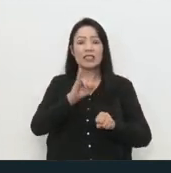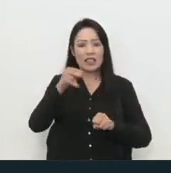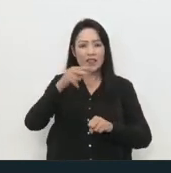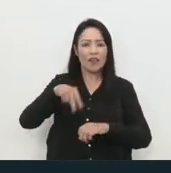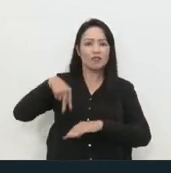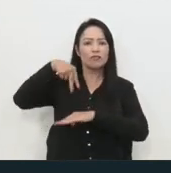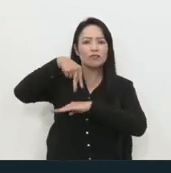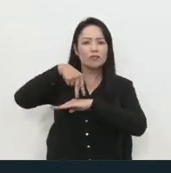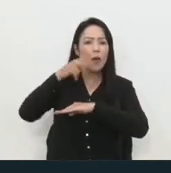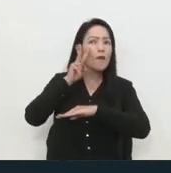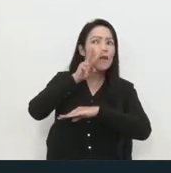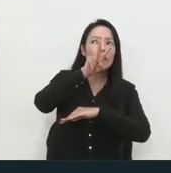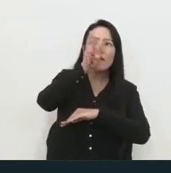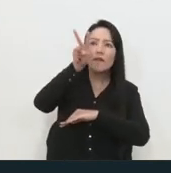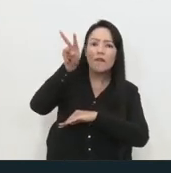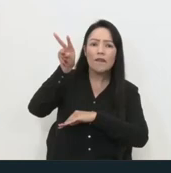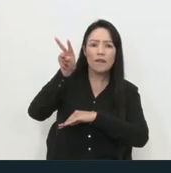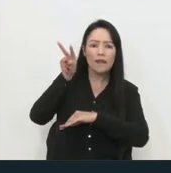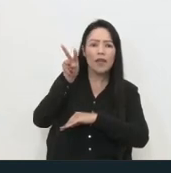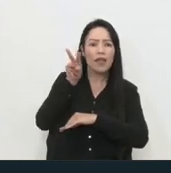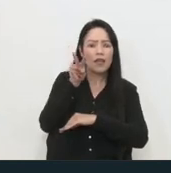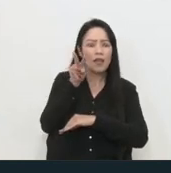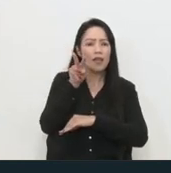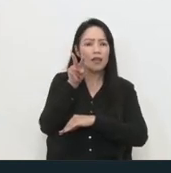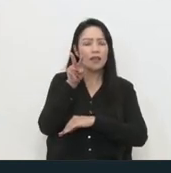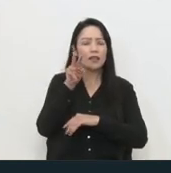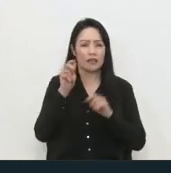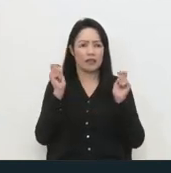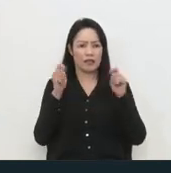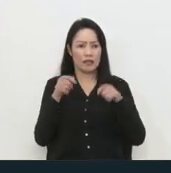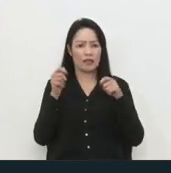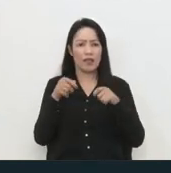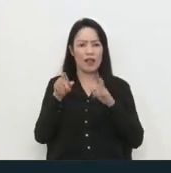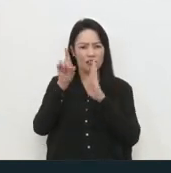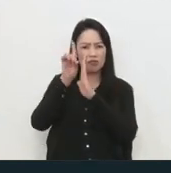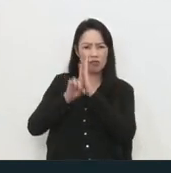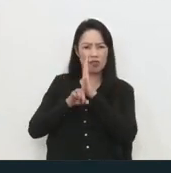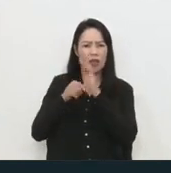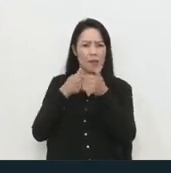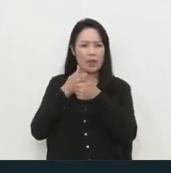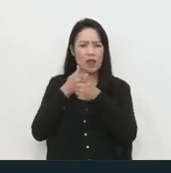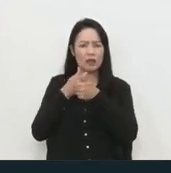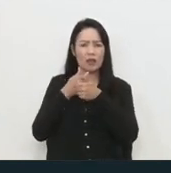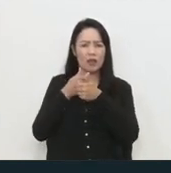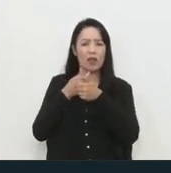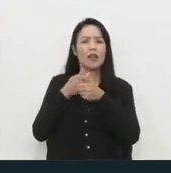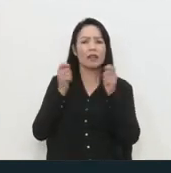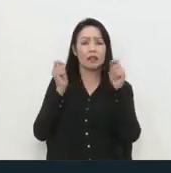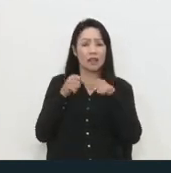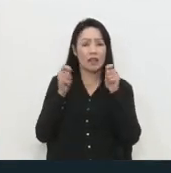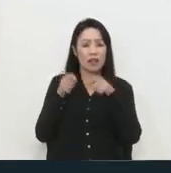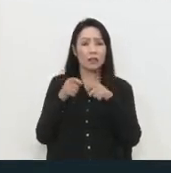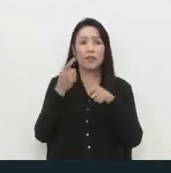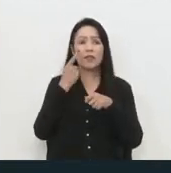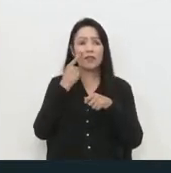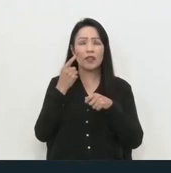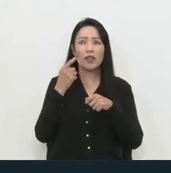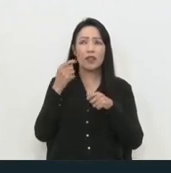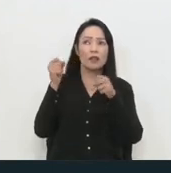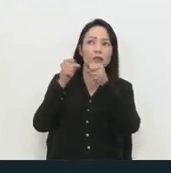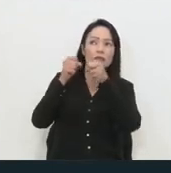entrarmos no andar de cima do hmu Onde fica a diretoria basta abrir qualquer daquela